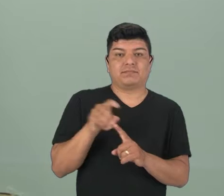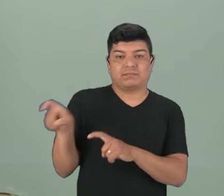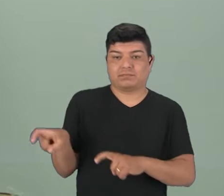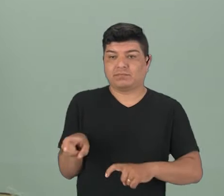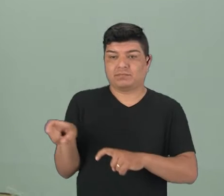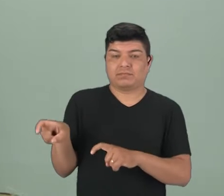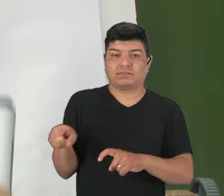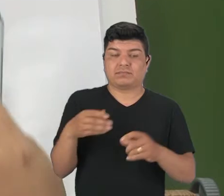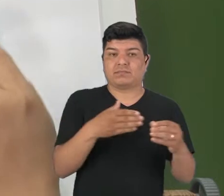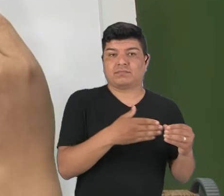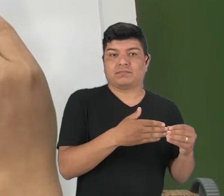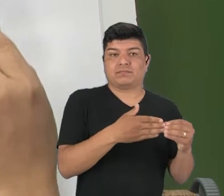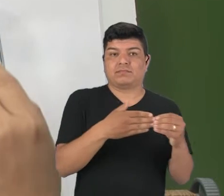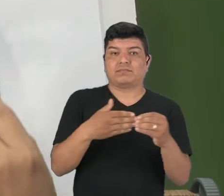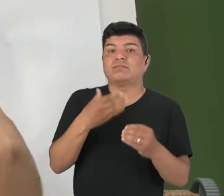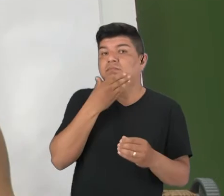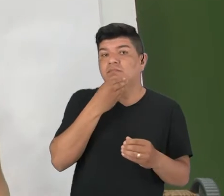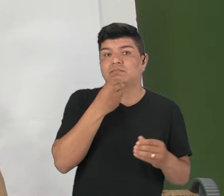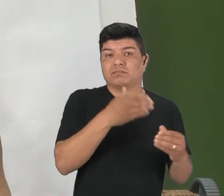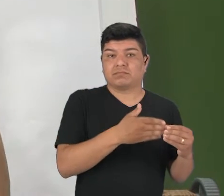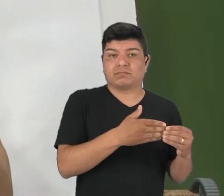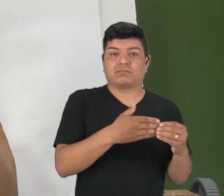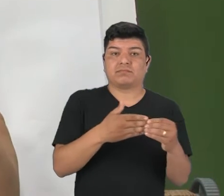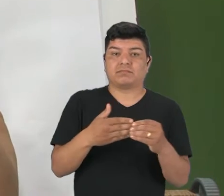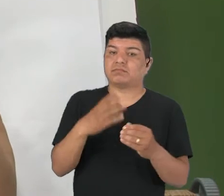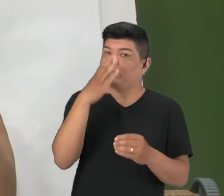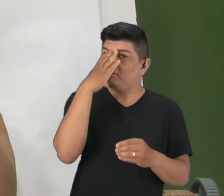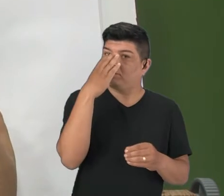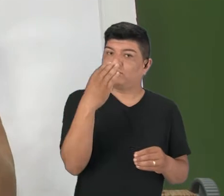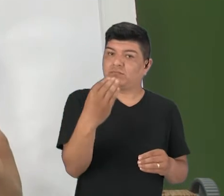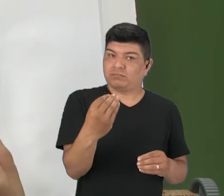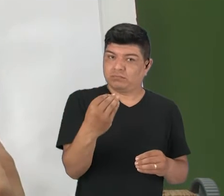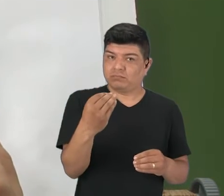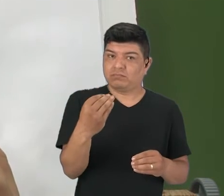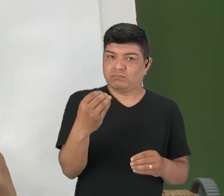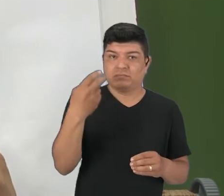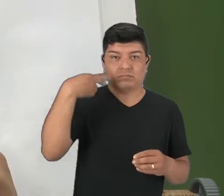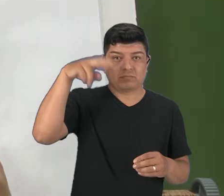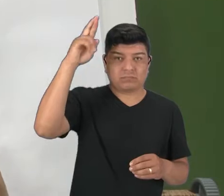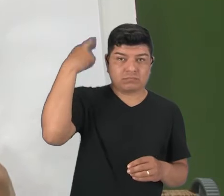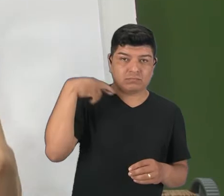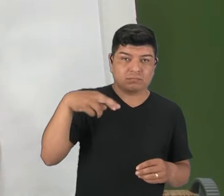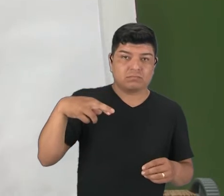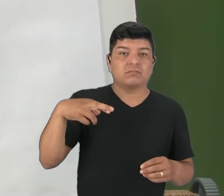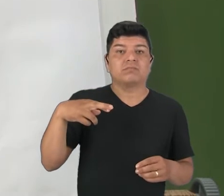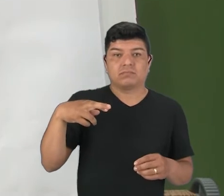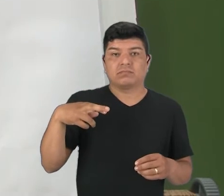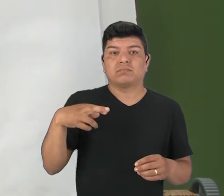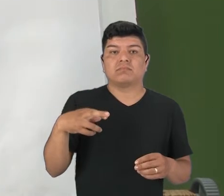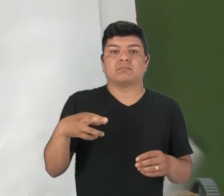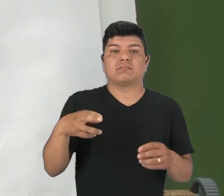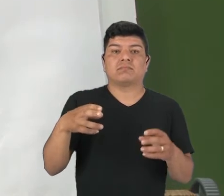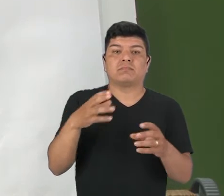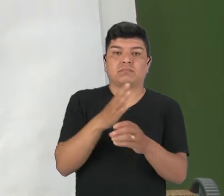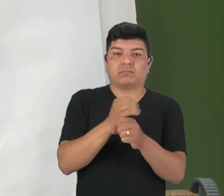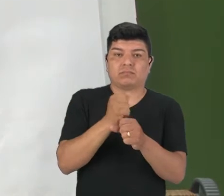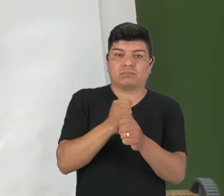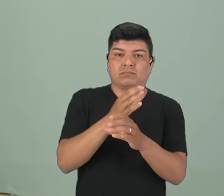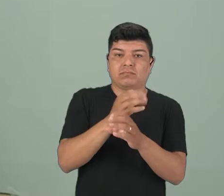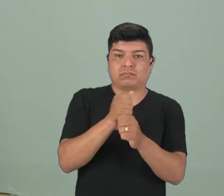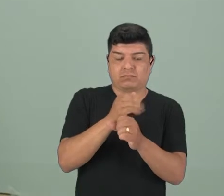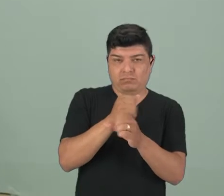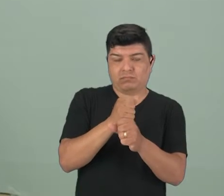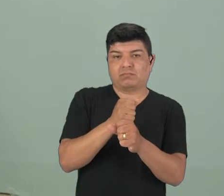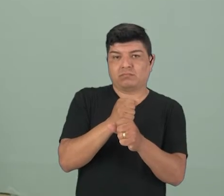os três, aqui 1, 2, 3, ó, o lobo, a cabra e o repolho para outra margem do rio,